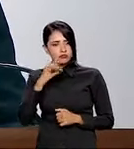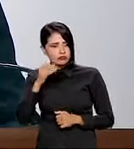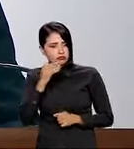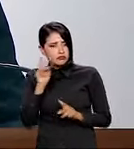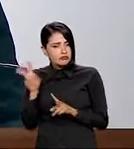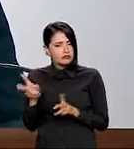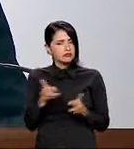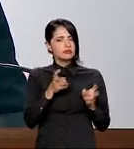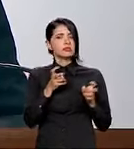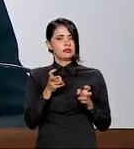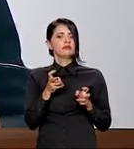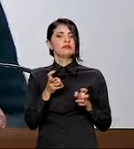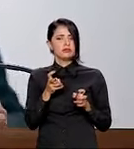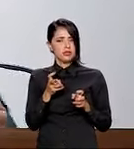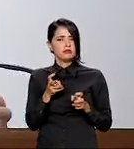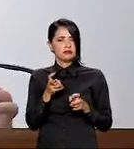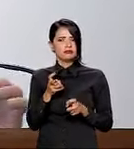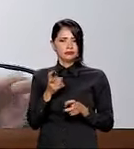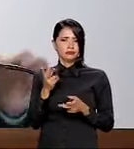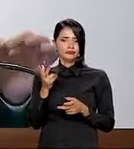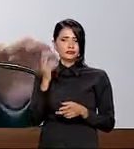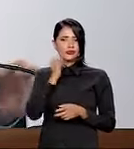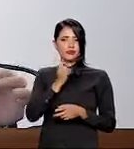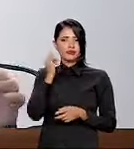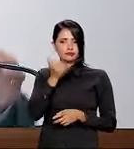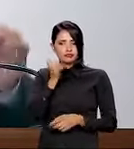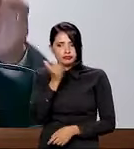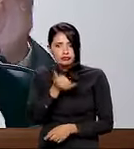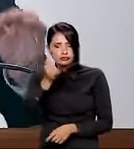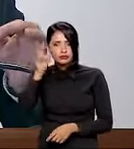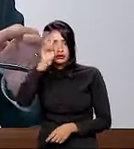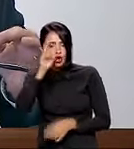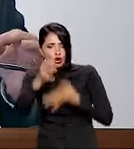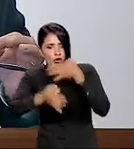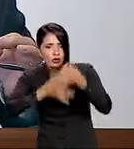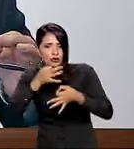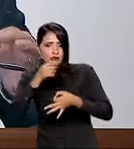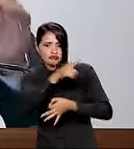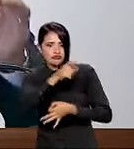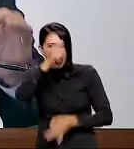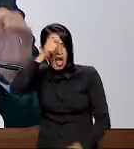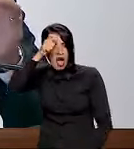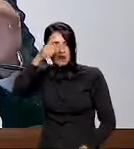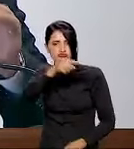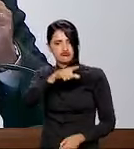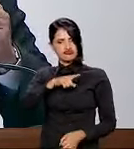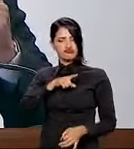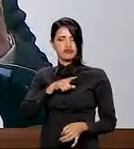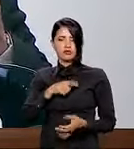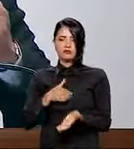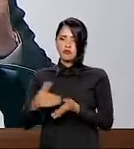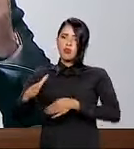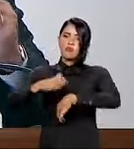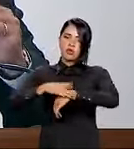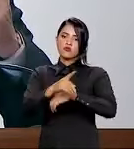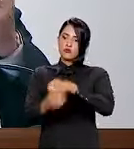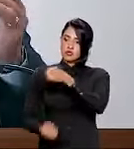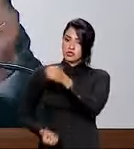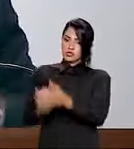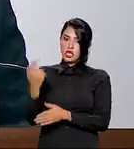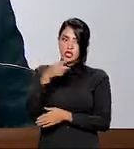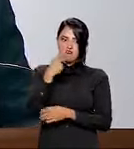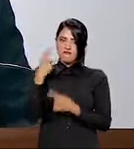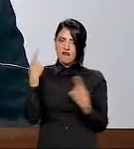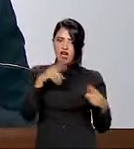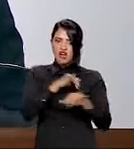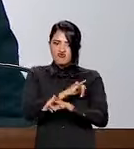isso, uma narrativa em que você determina que o cara é um demônio. A partir do momento que você cria a narrativa que